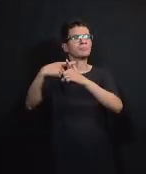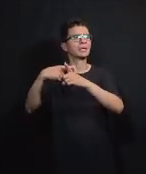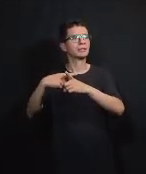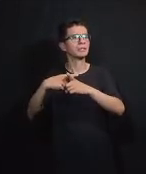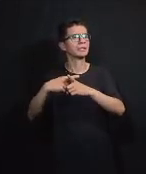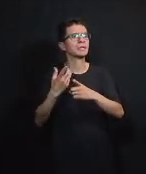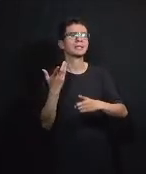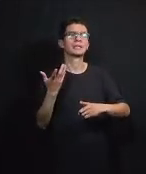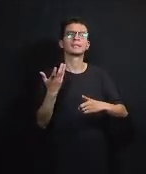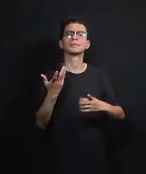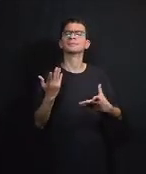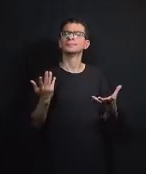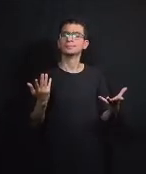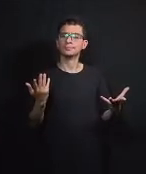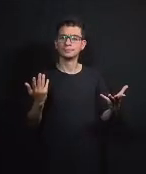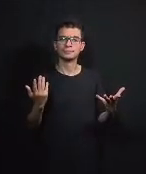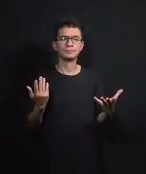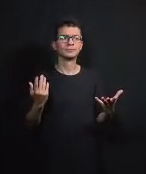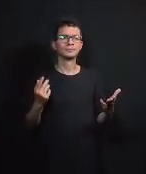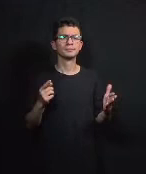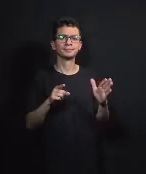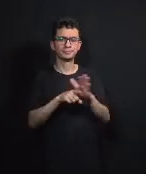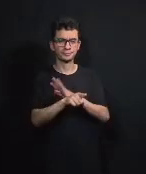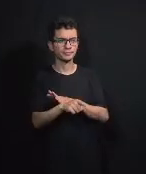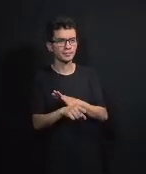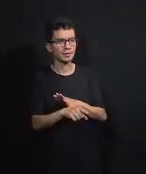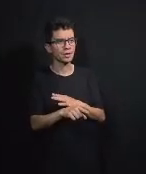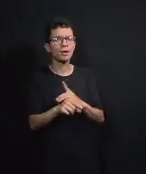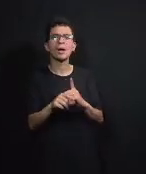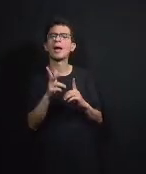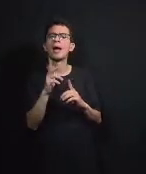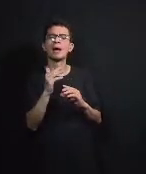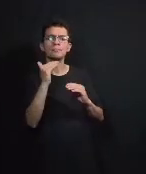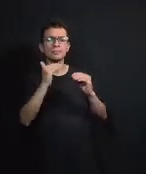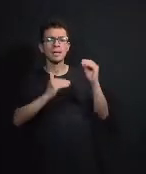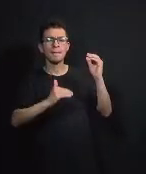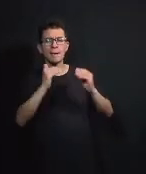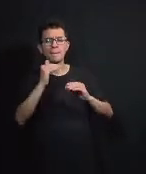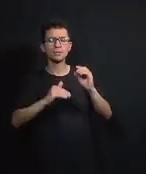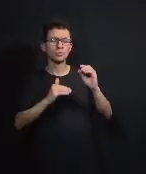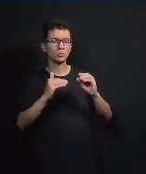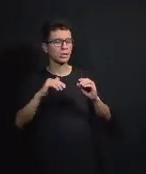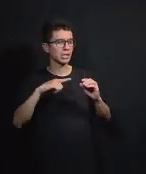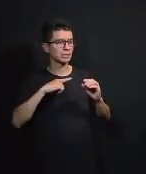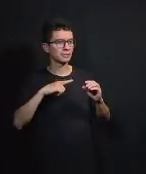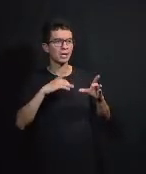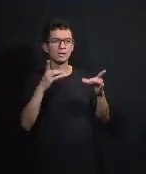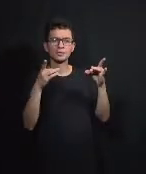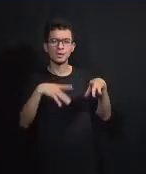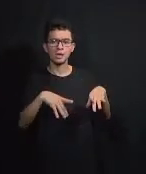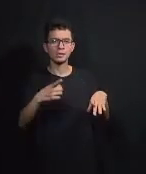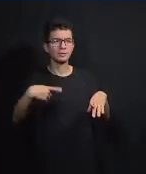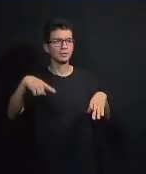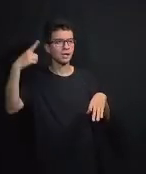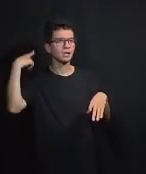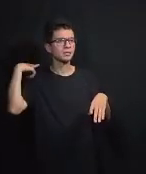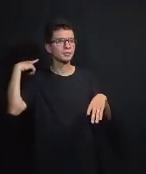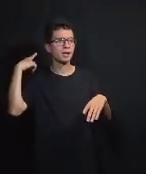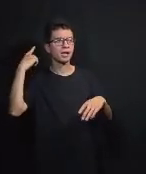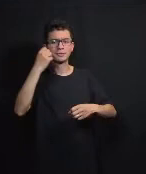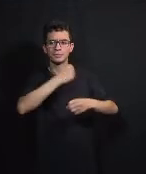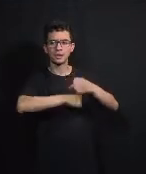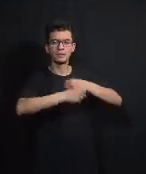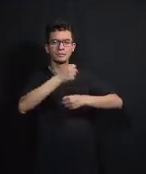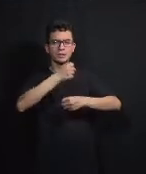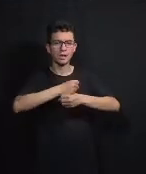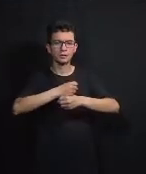recebemos. O fenômeno disso já estava lá nas manifestações de 2013, de